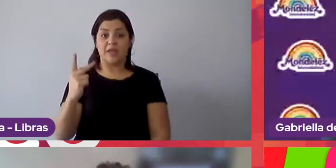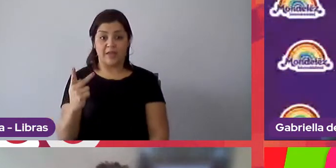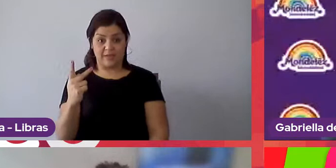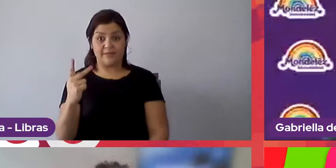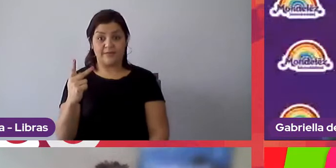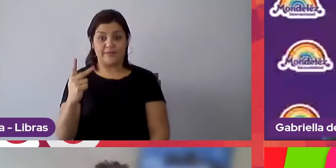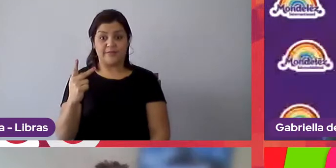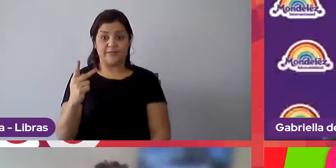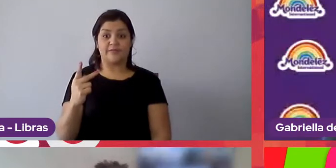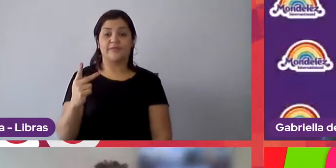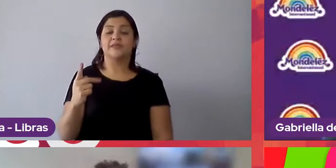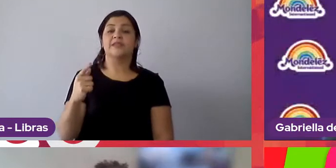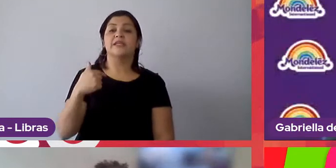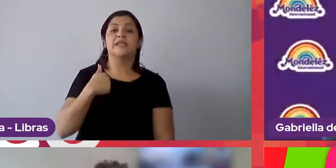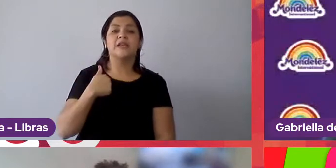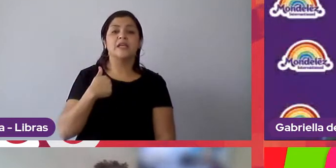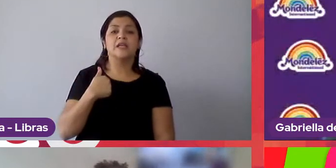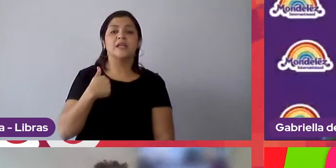Então,